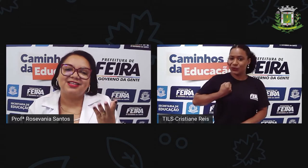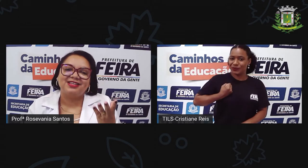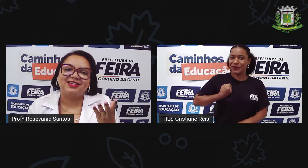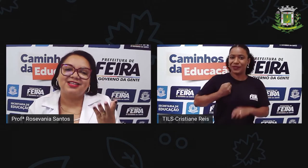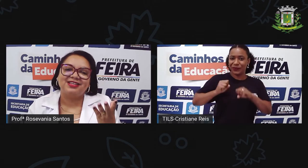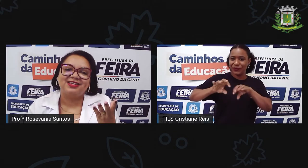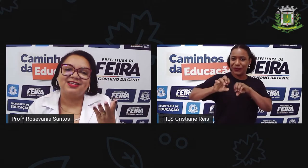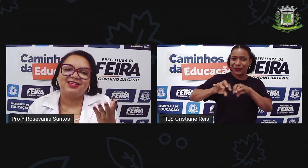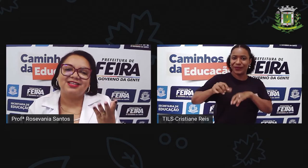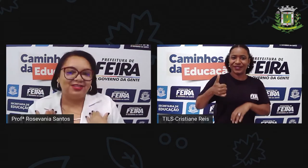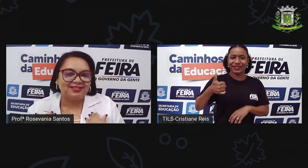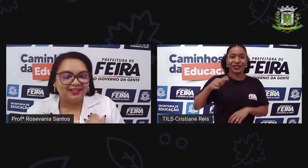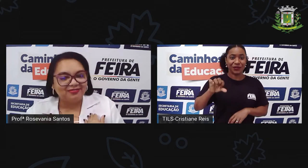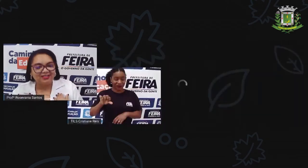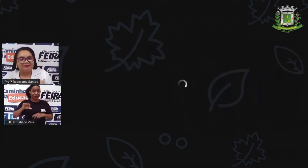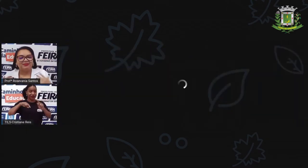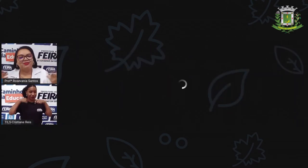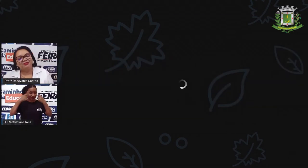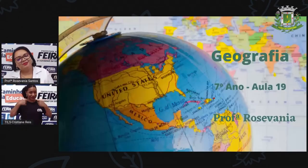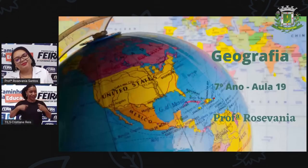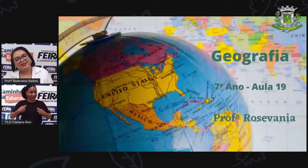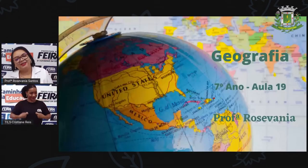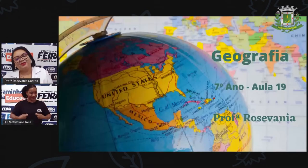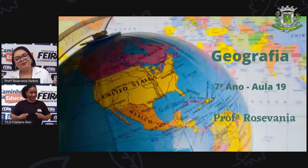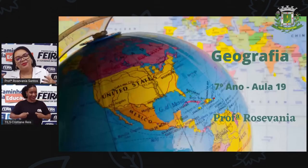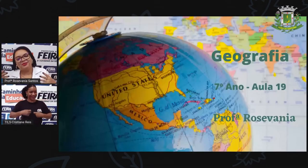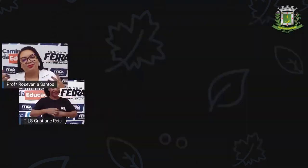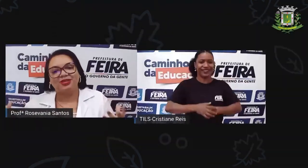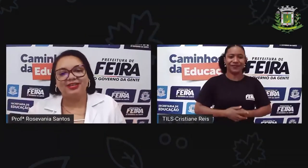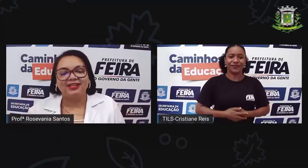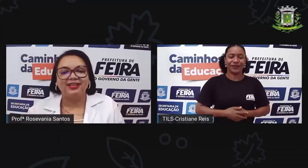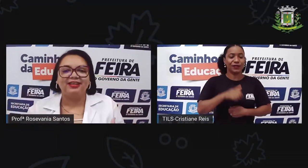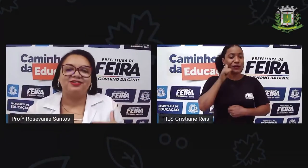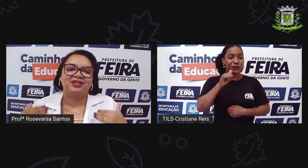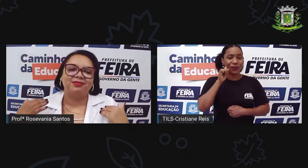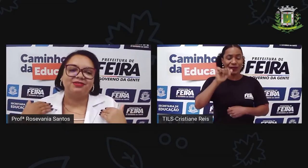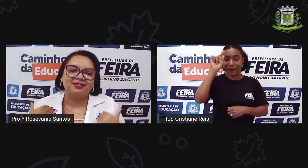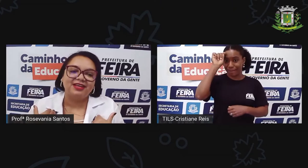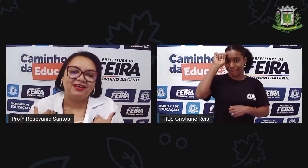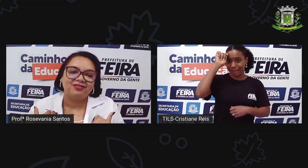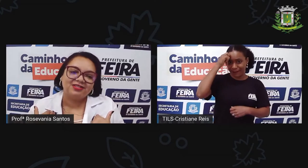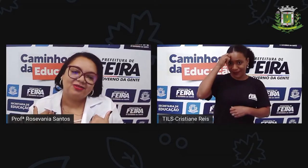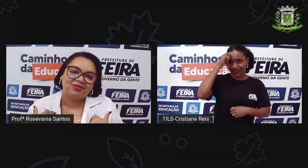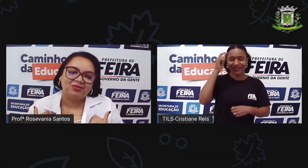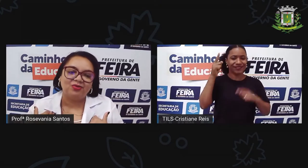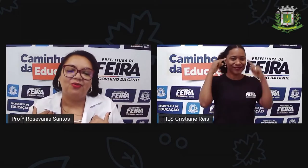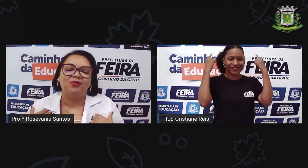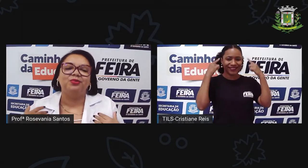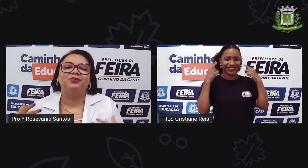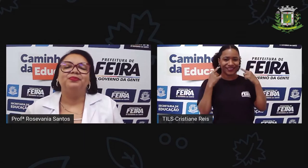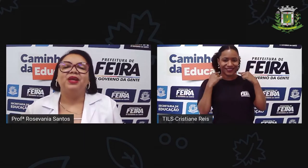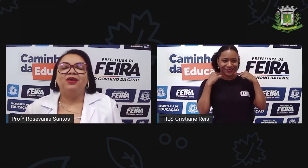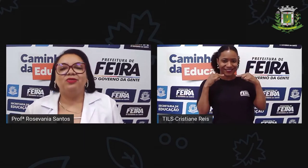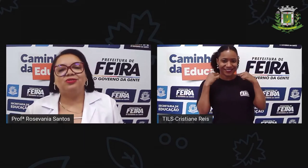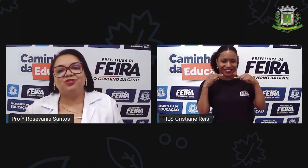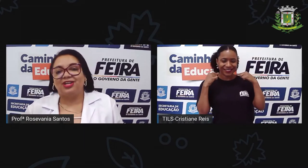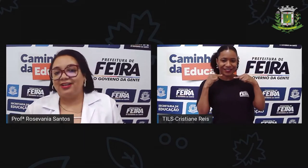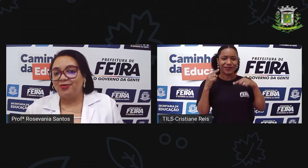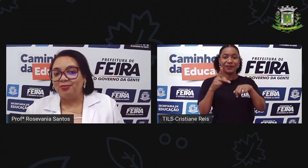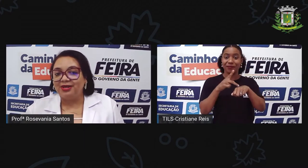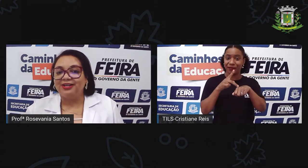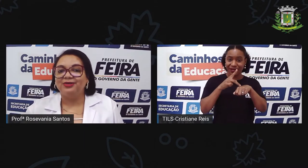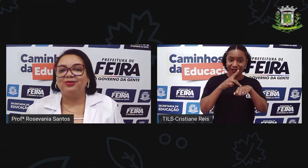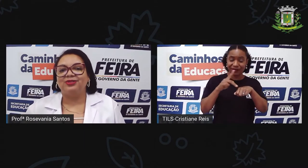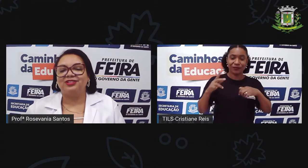19. Deixa-me autodescrever, como, né, eu sou uma mulher negra, de cabelos negros na altura do ombro, eu uso um